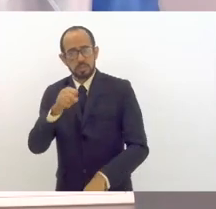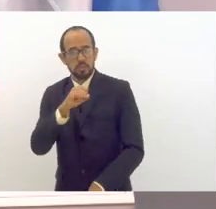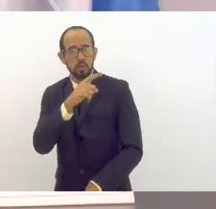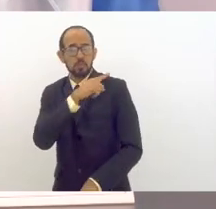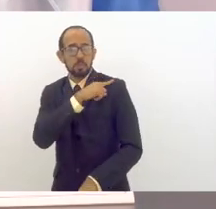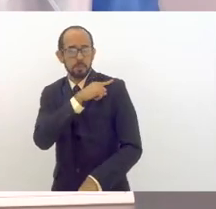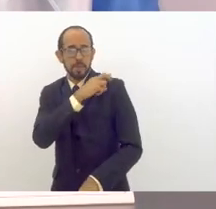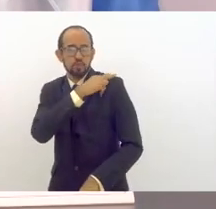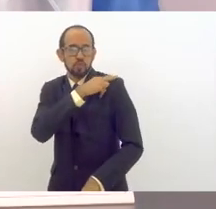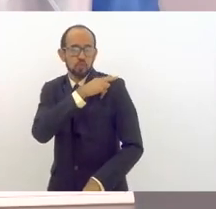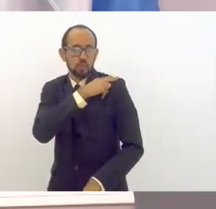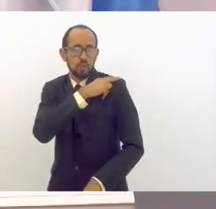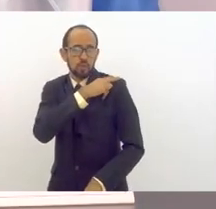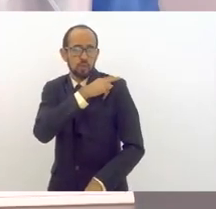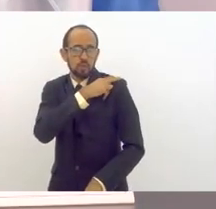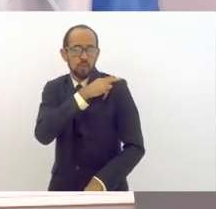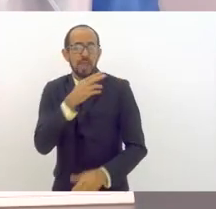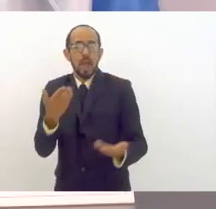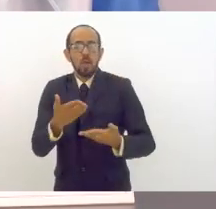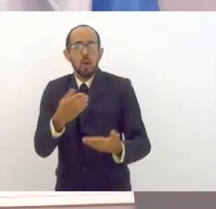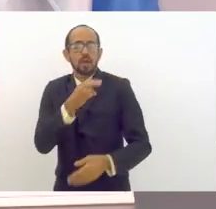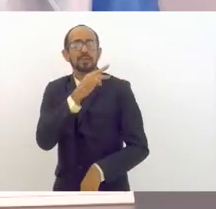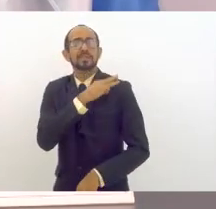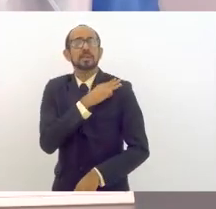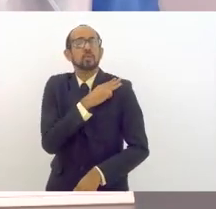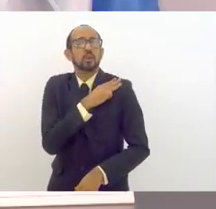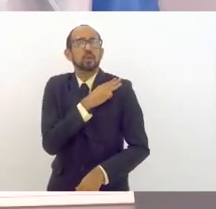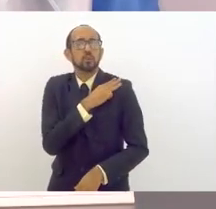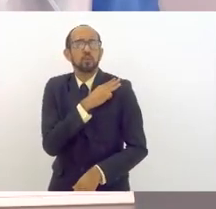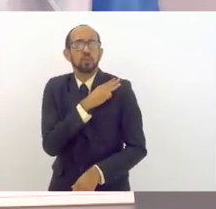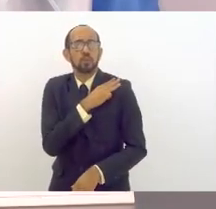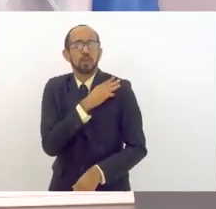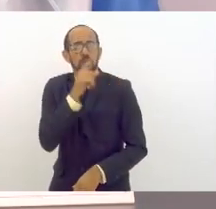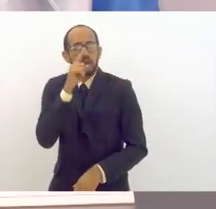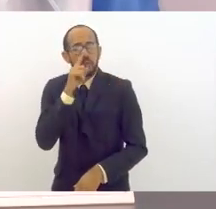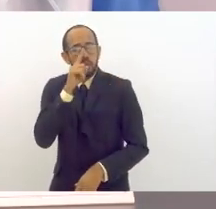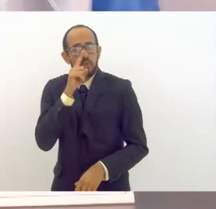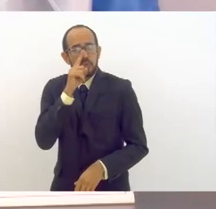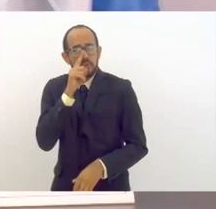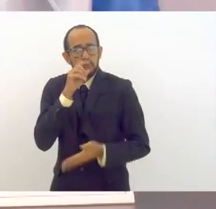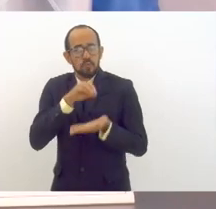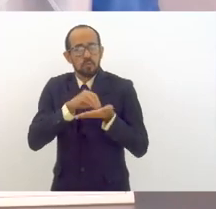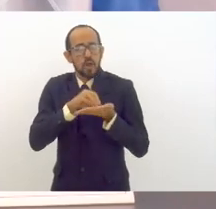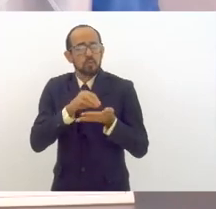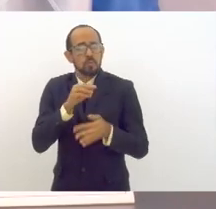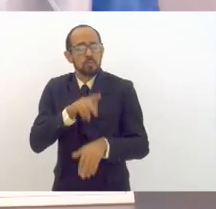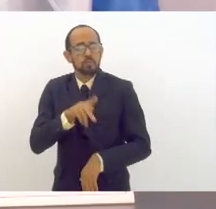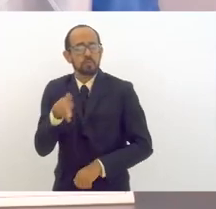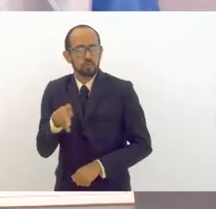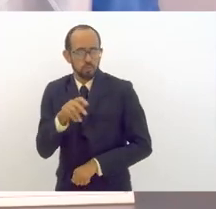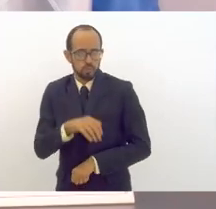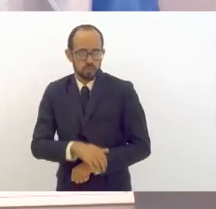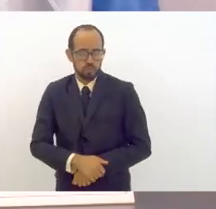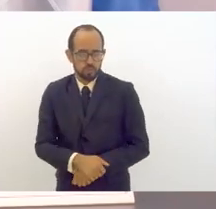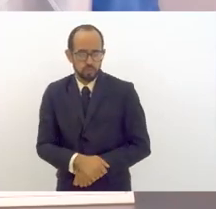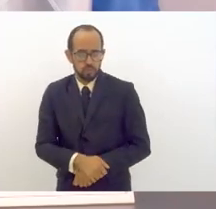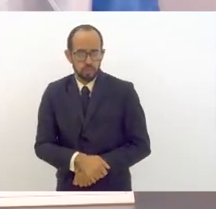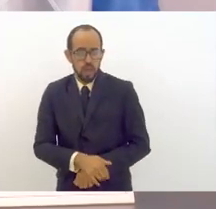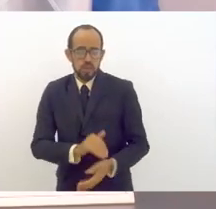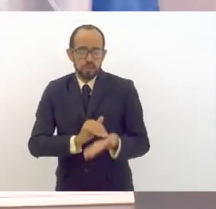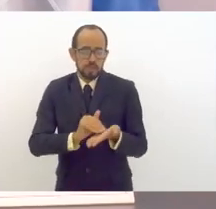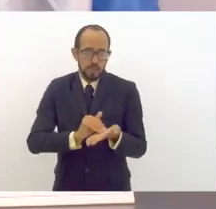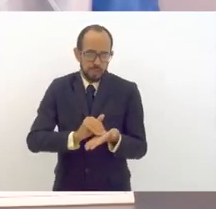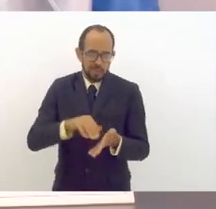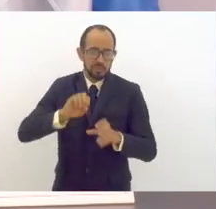isso no segundo, ele chega no terceiro ano ainda com risco de falta de professor. Embora a SEDUC tenha tentado fazer